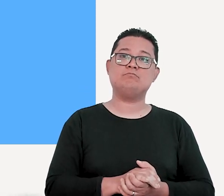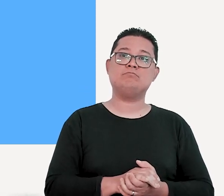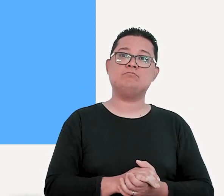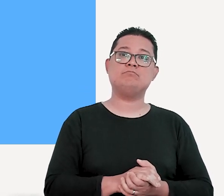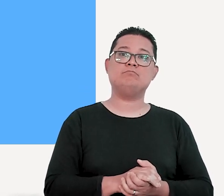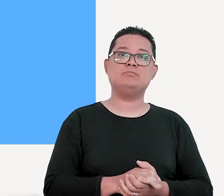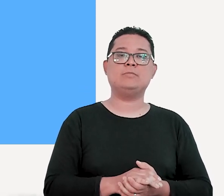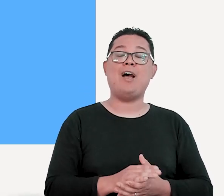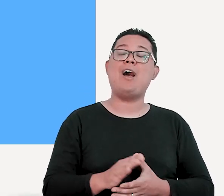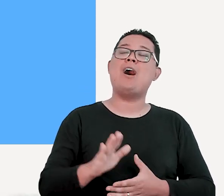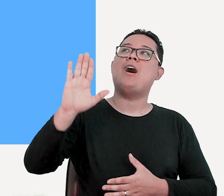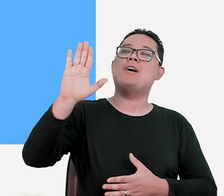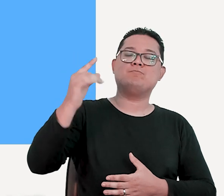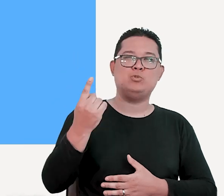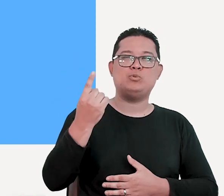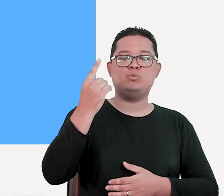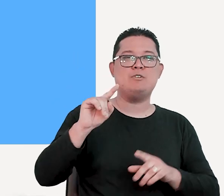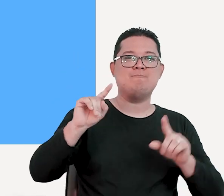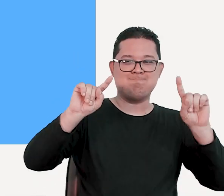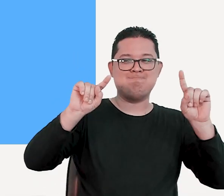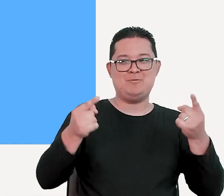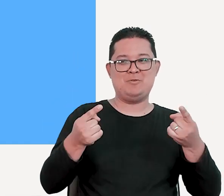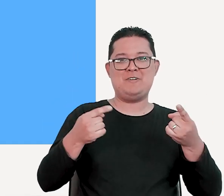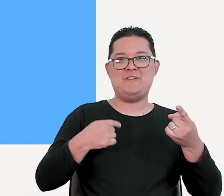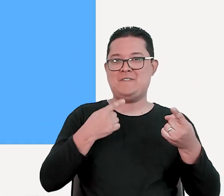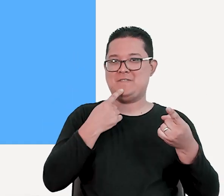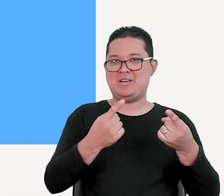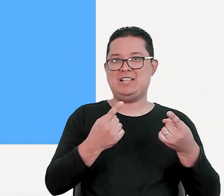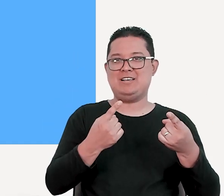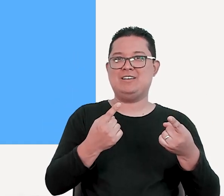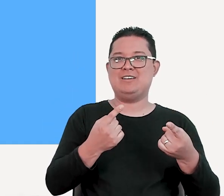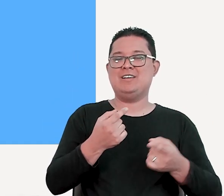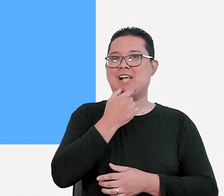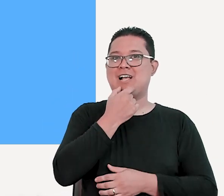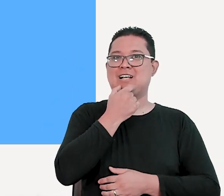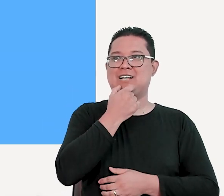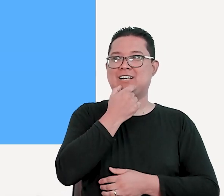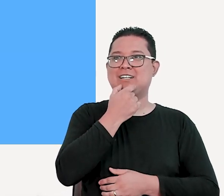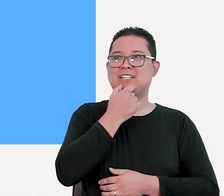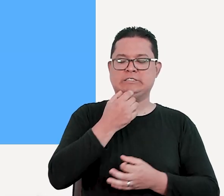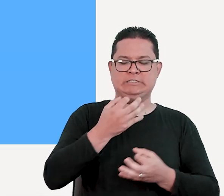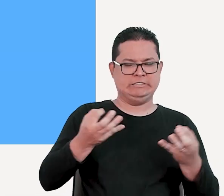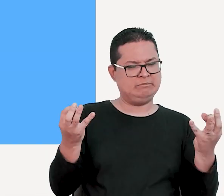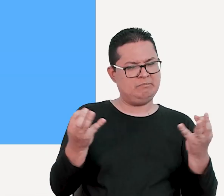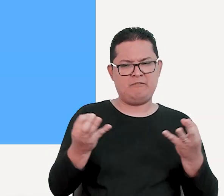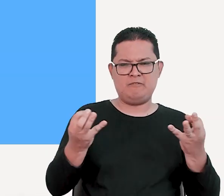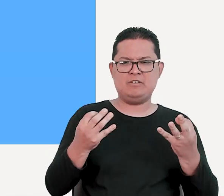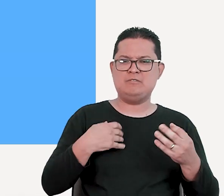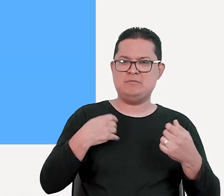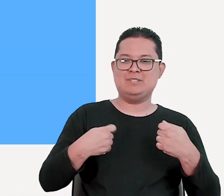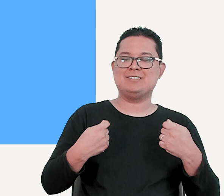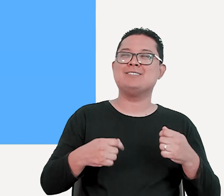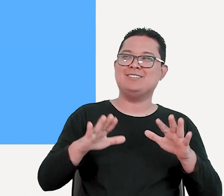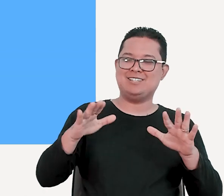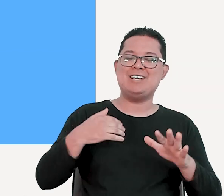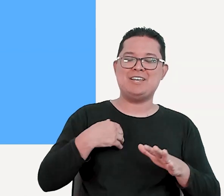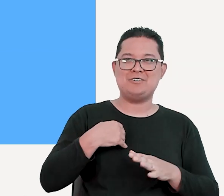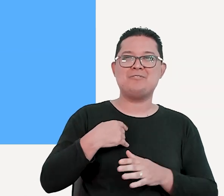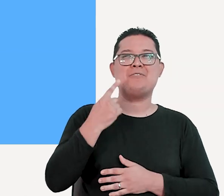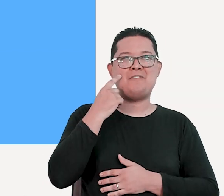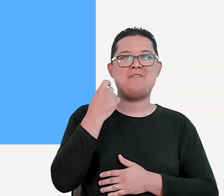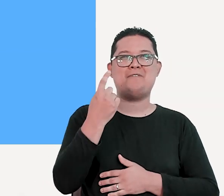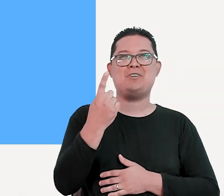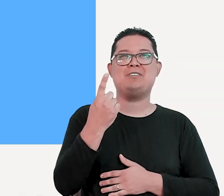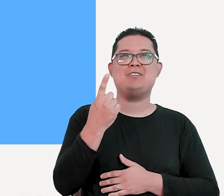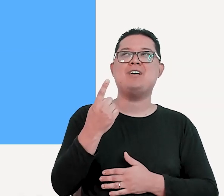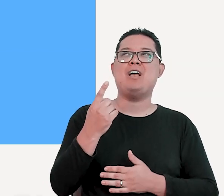de cobrança, né? Que a gente se cobra muito em falar o inglês perfeito. Uma coisa que eu ouço muito dos meus colegas, eles